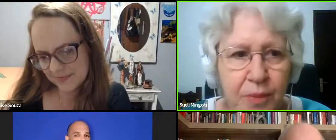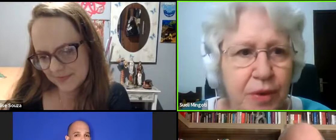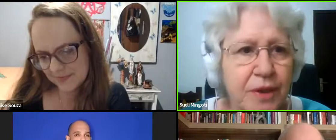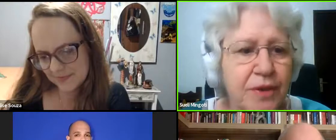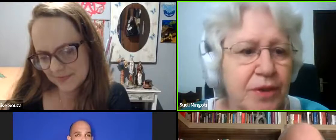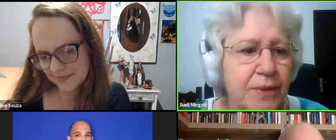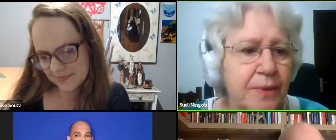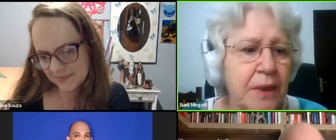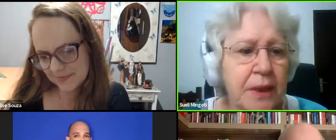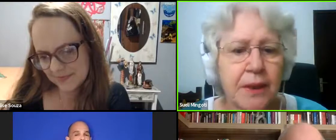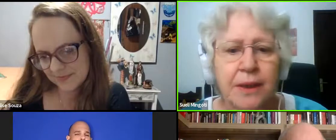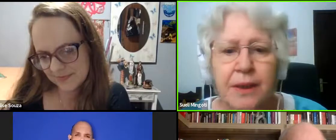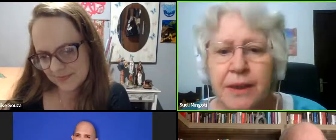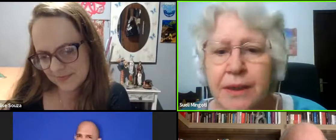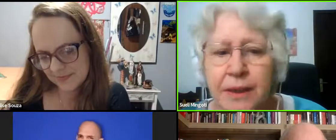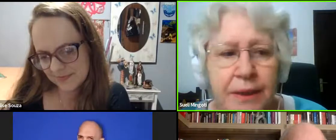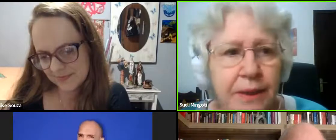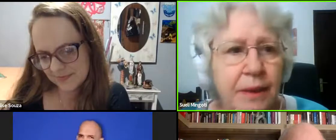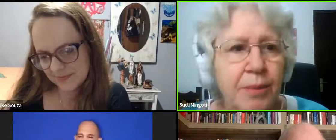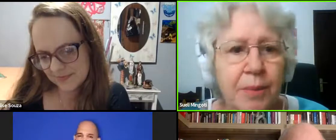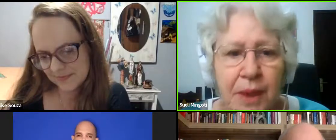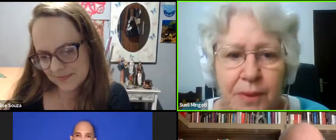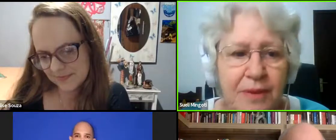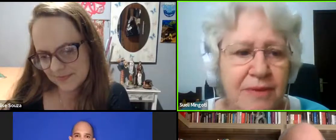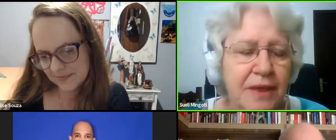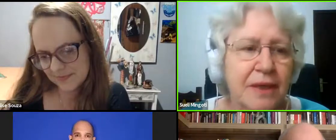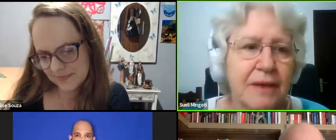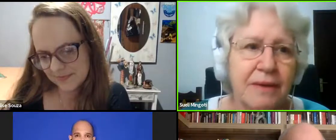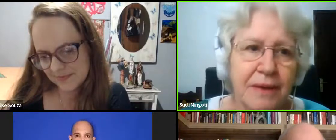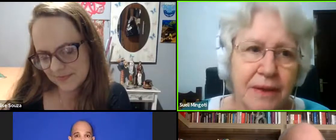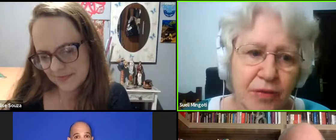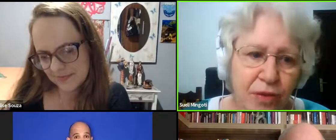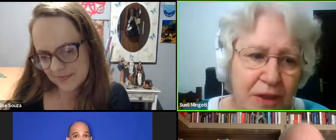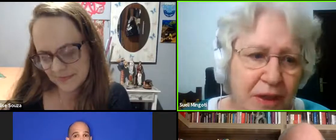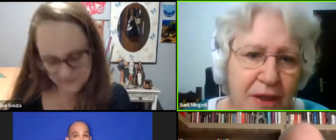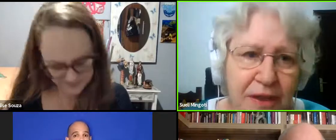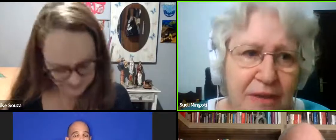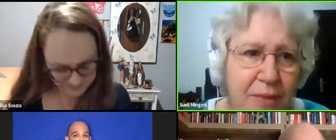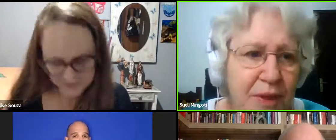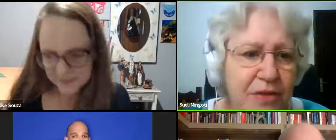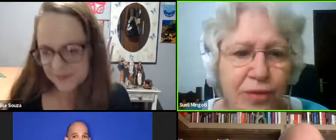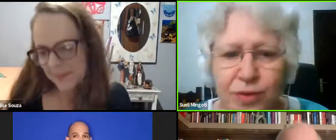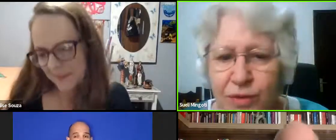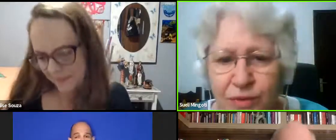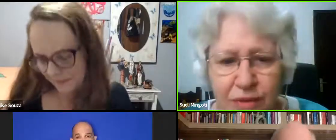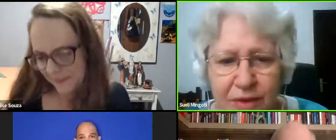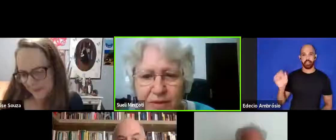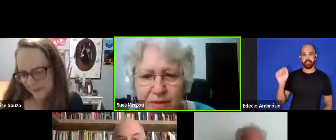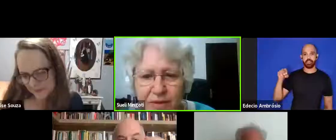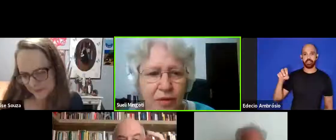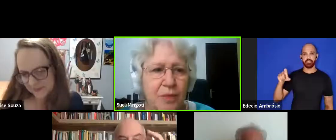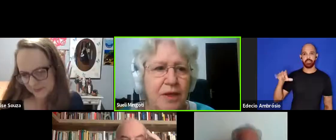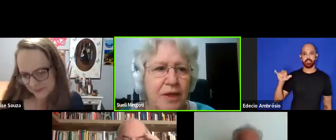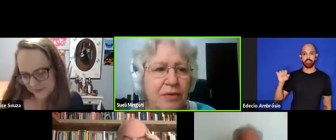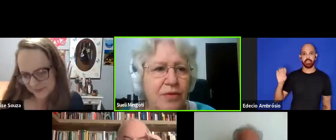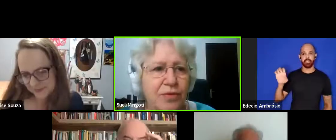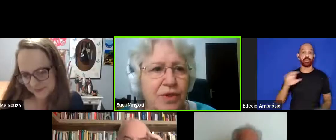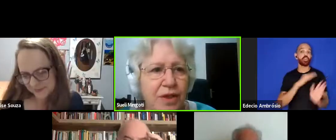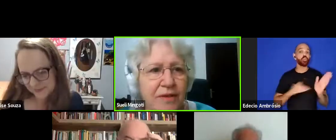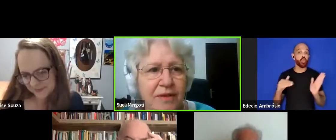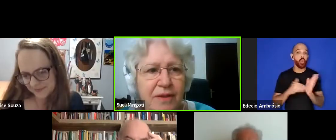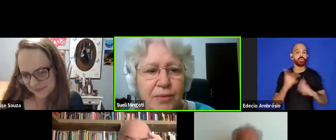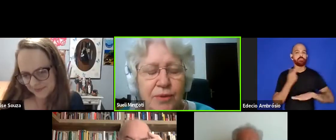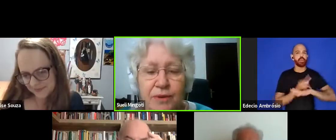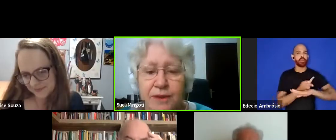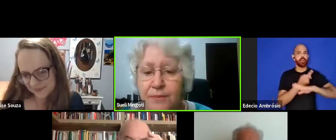dúvida é muito importante. E também parabenizar não só a Annelise, mas todos os que estão sendo premiados